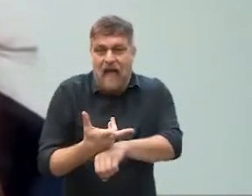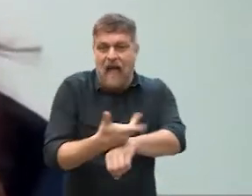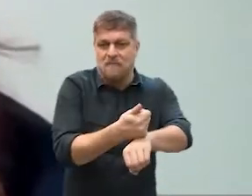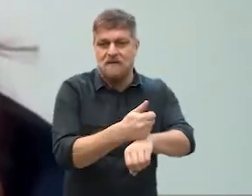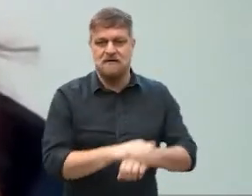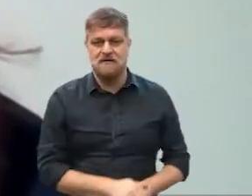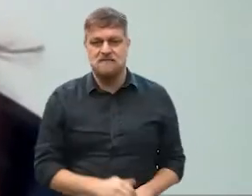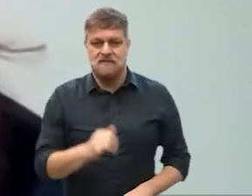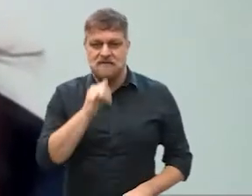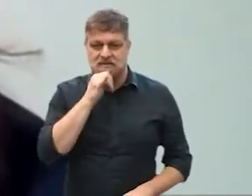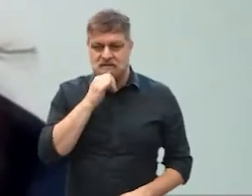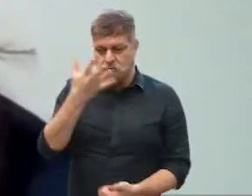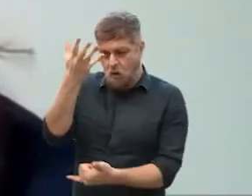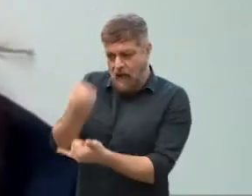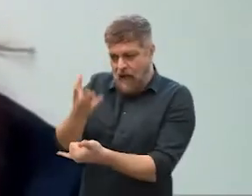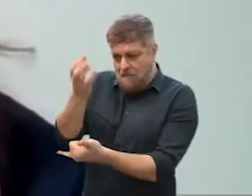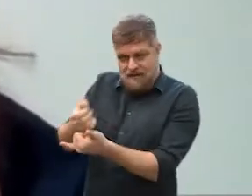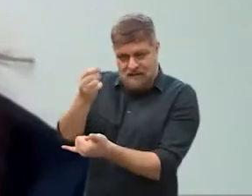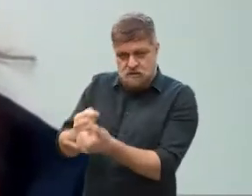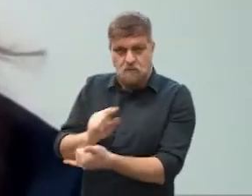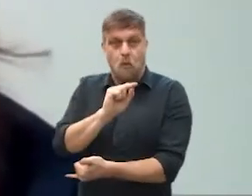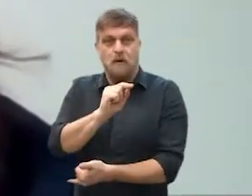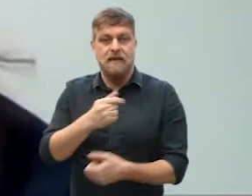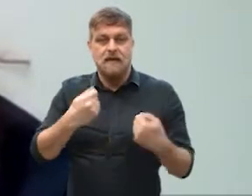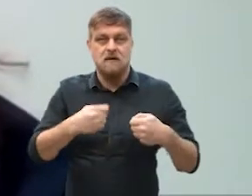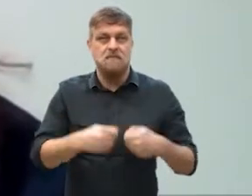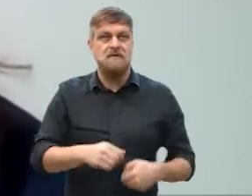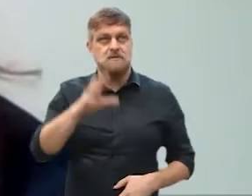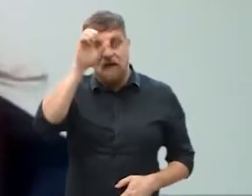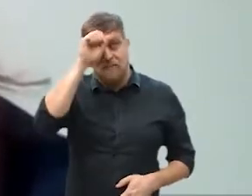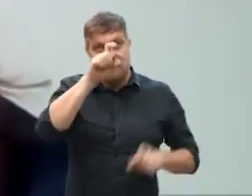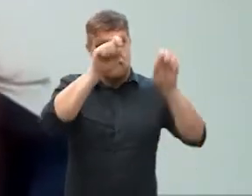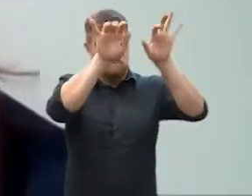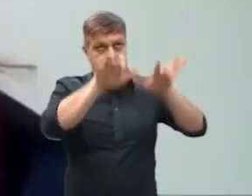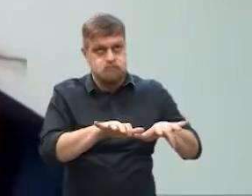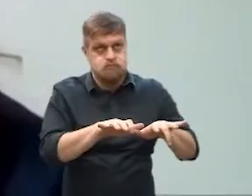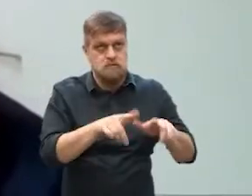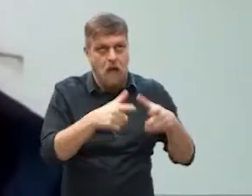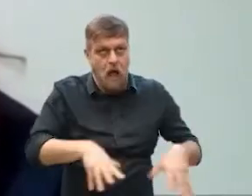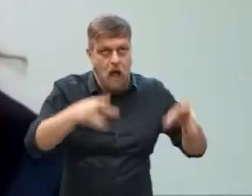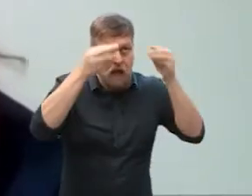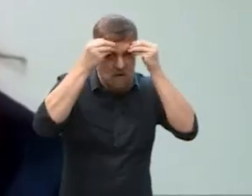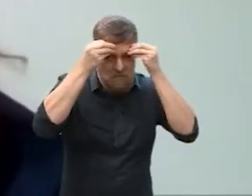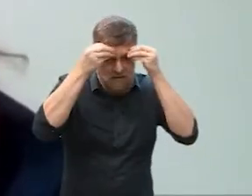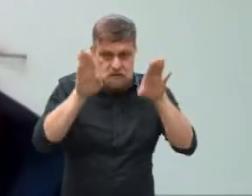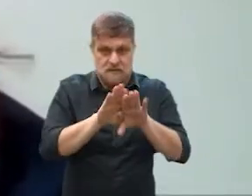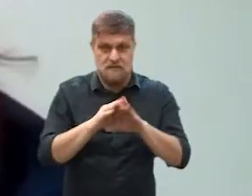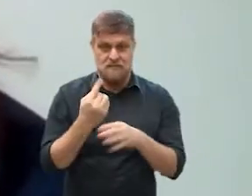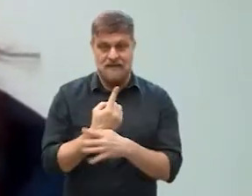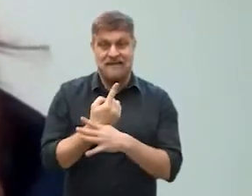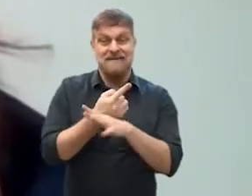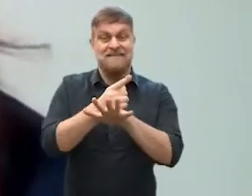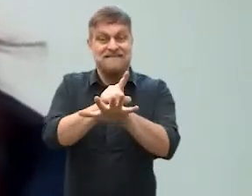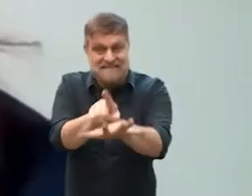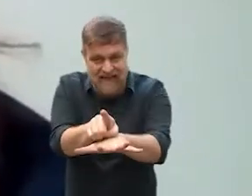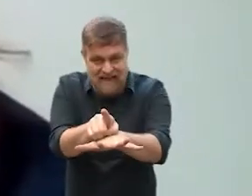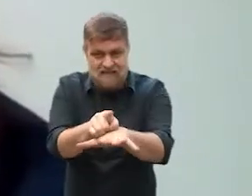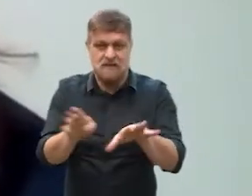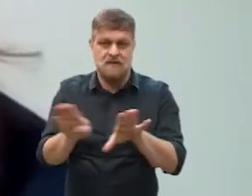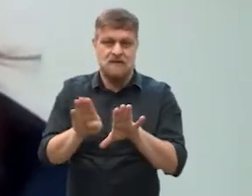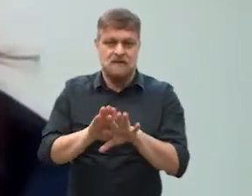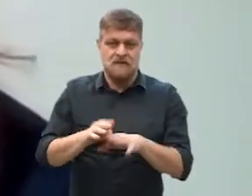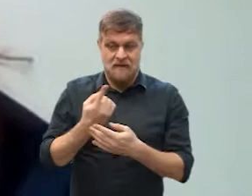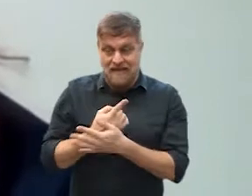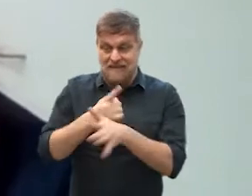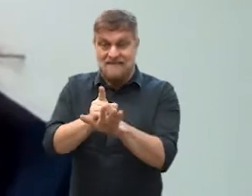vai ser um novo aplicativo, olha o tanto de coisa que eu tenho que aprender. Eu posso aprender linguagem de programação, eu posso aprender design gráfico, posso aprender design